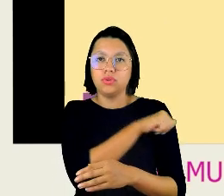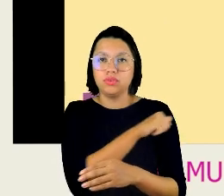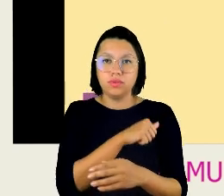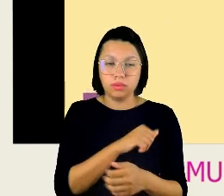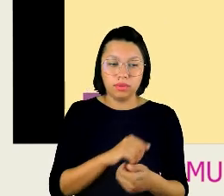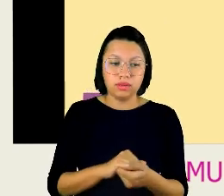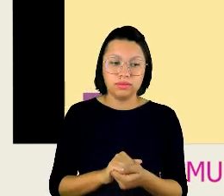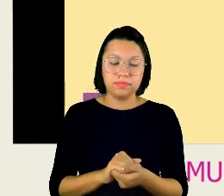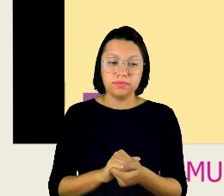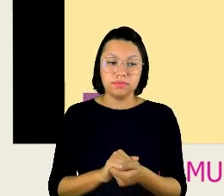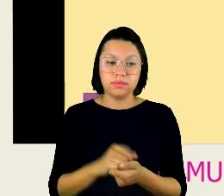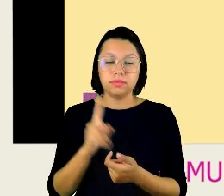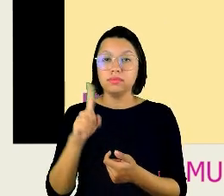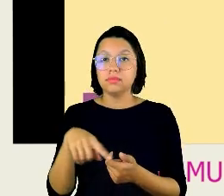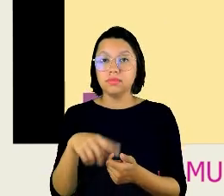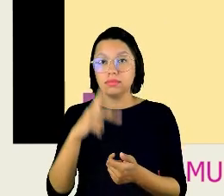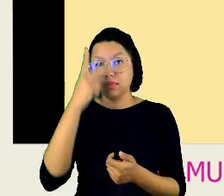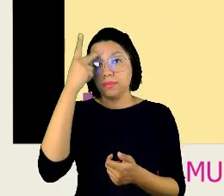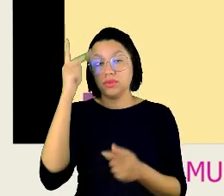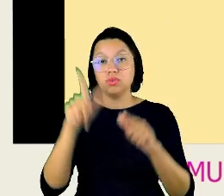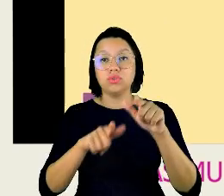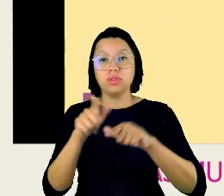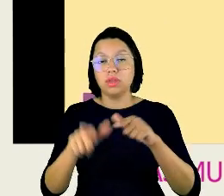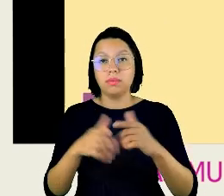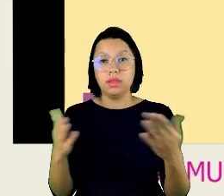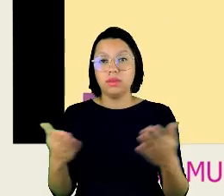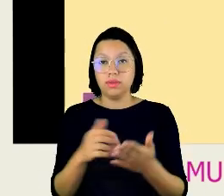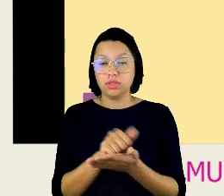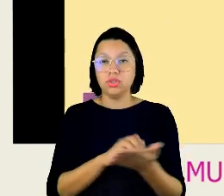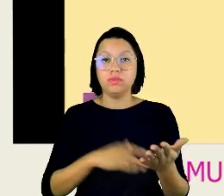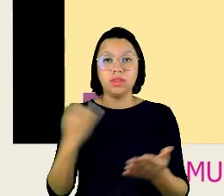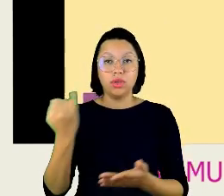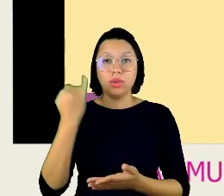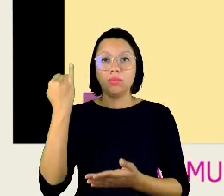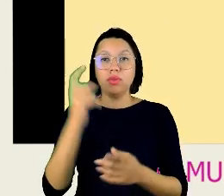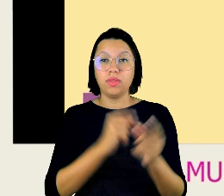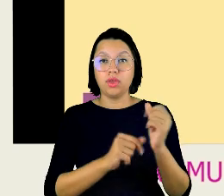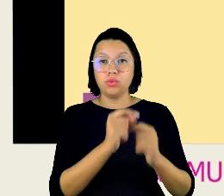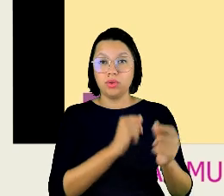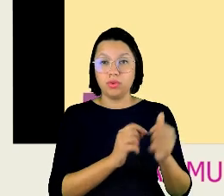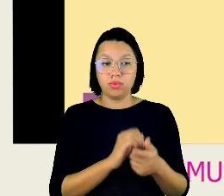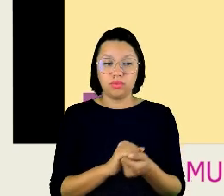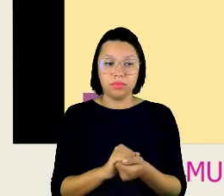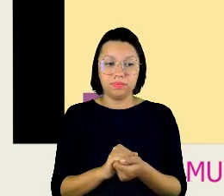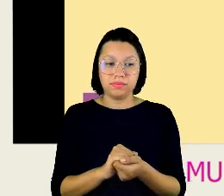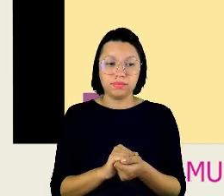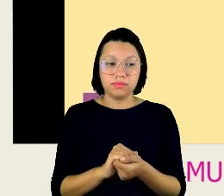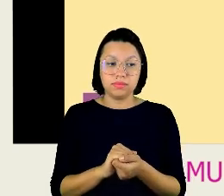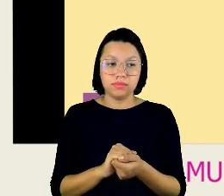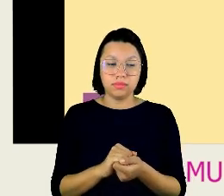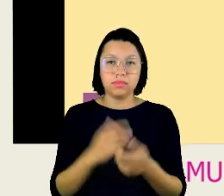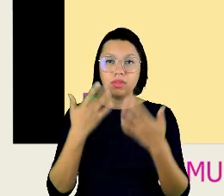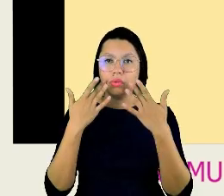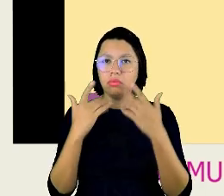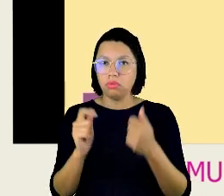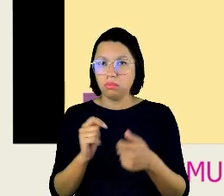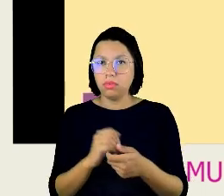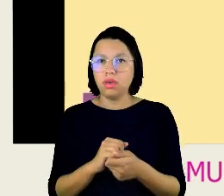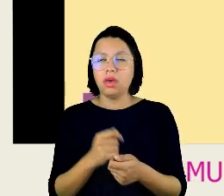enfermeiras, são as pessoas que executam essa atividade tão importante para a economia, e é